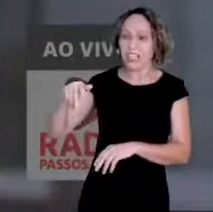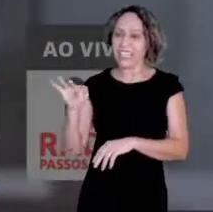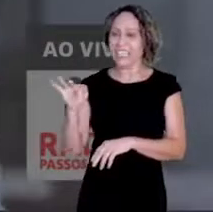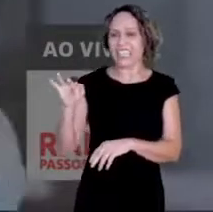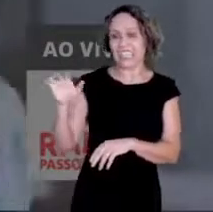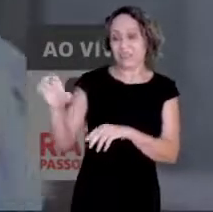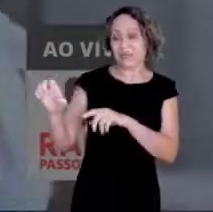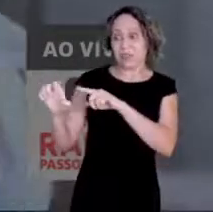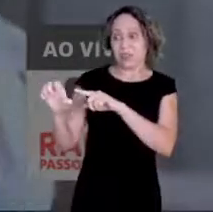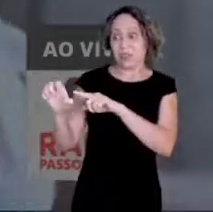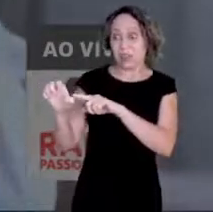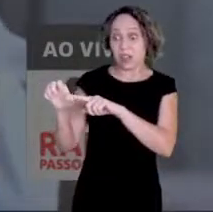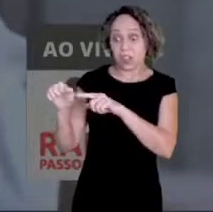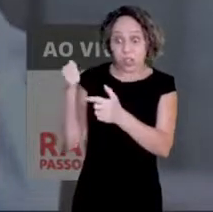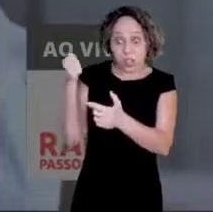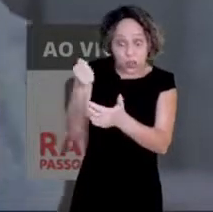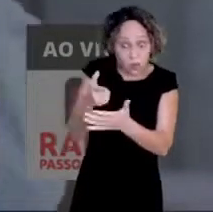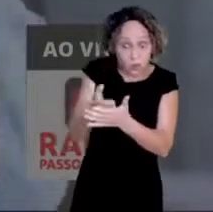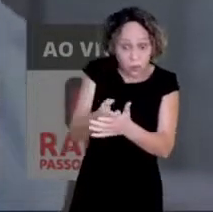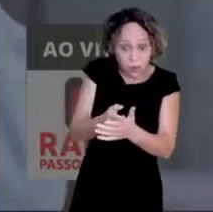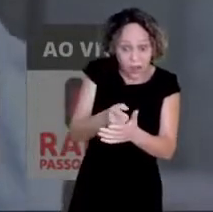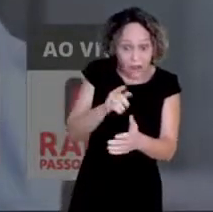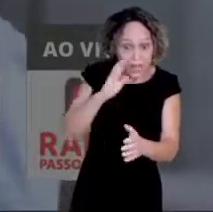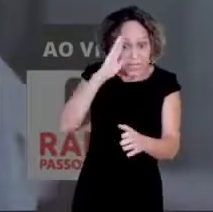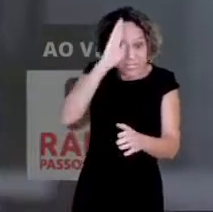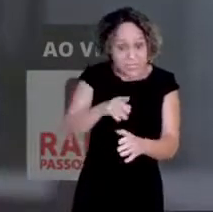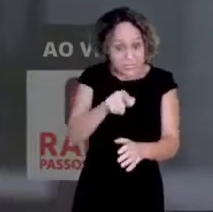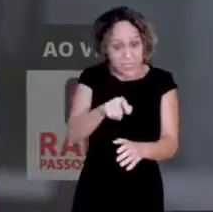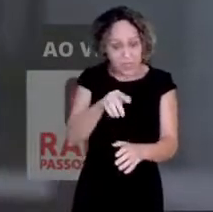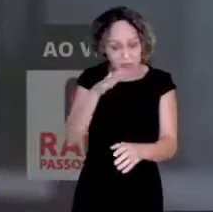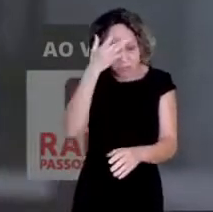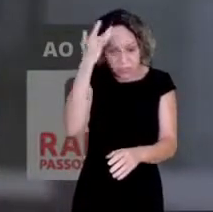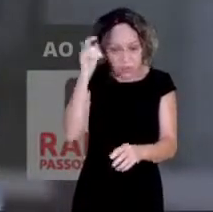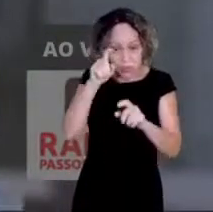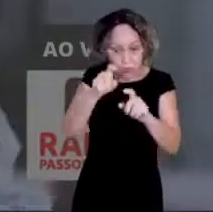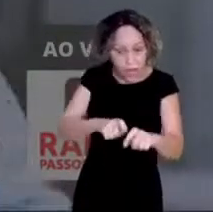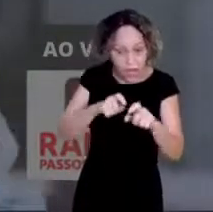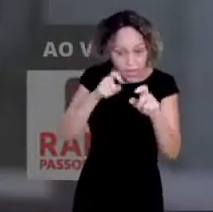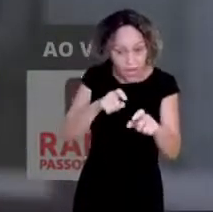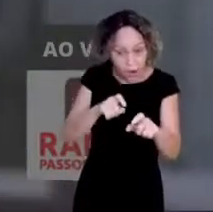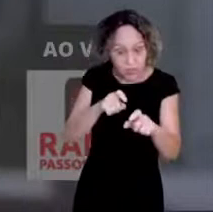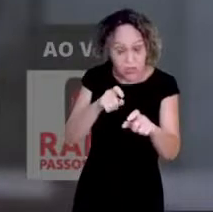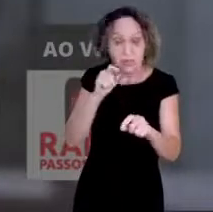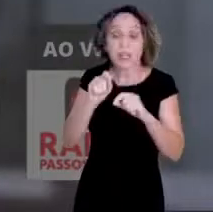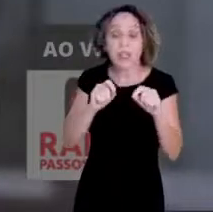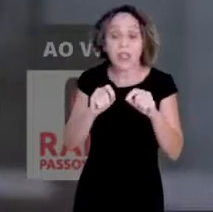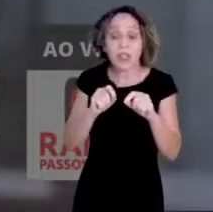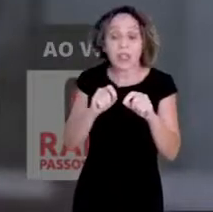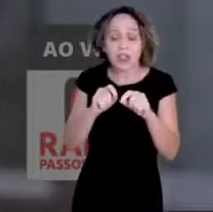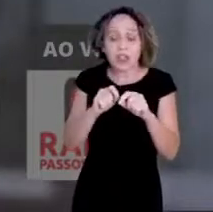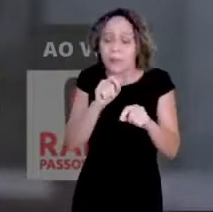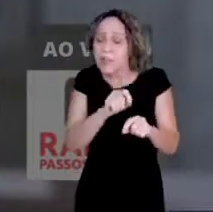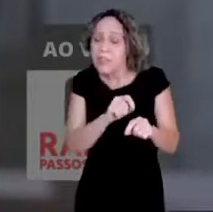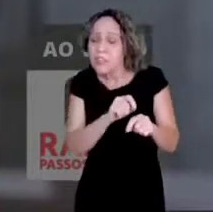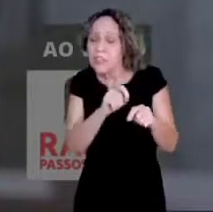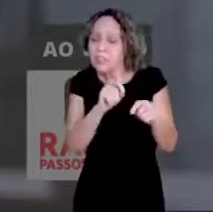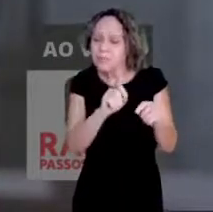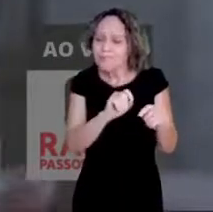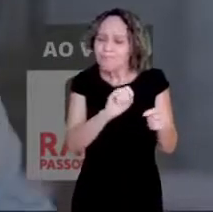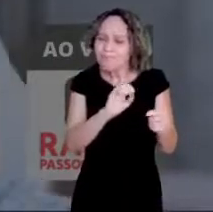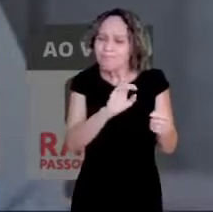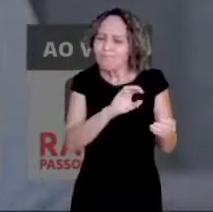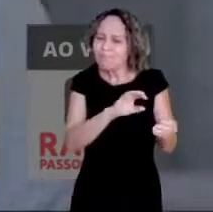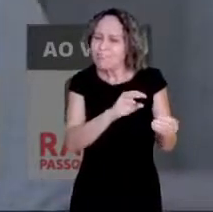uma coisa inédita na história da República, o presidente da República não ter controle do orçamento. E